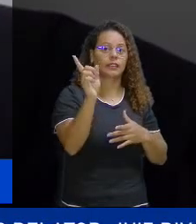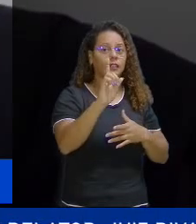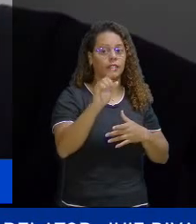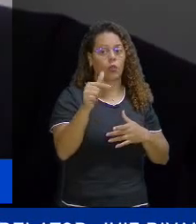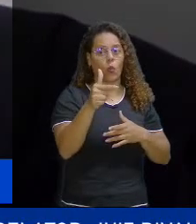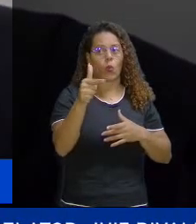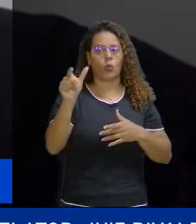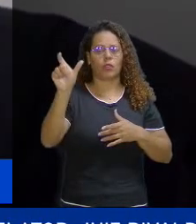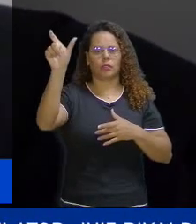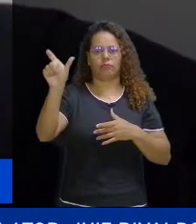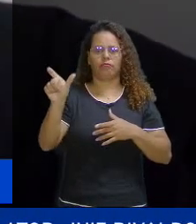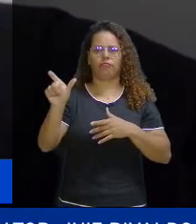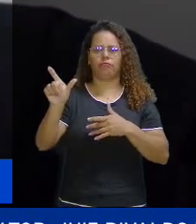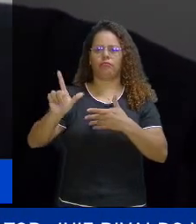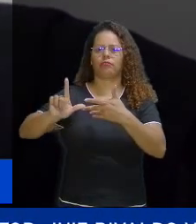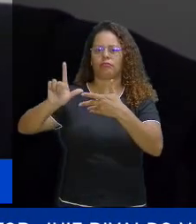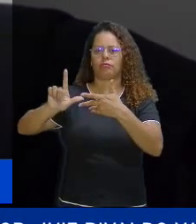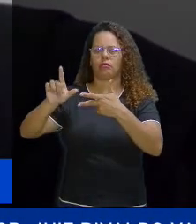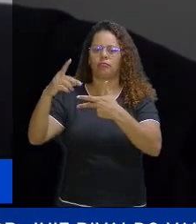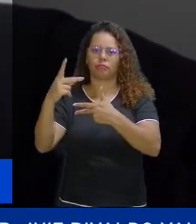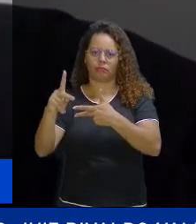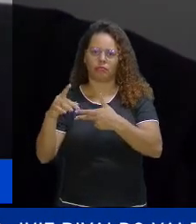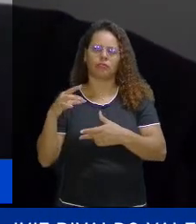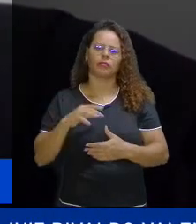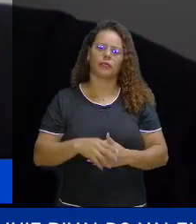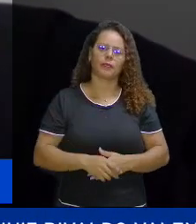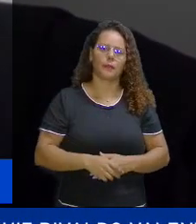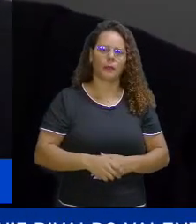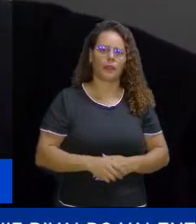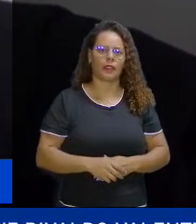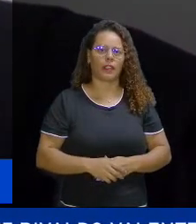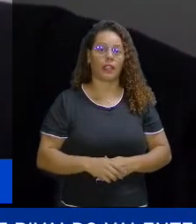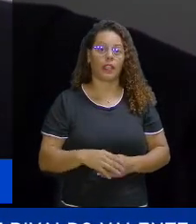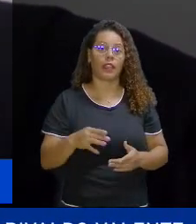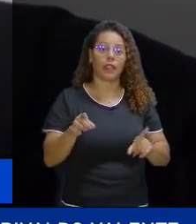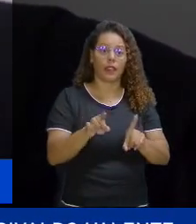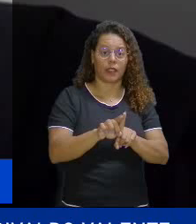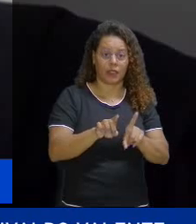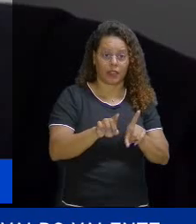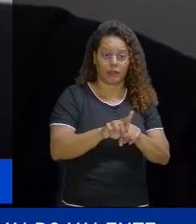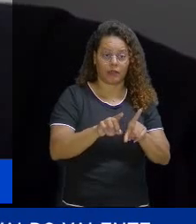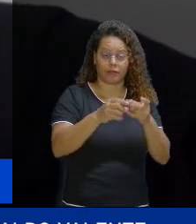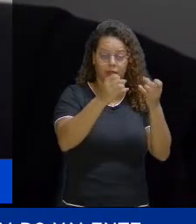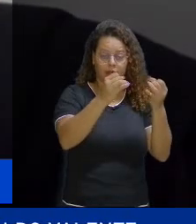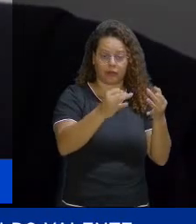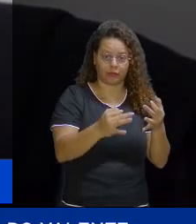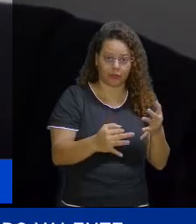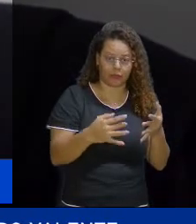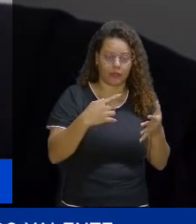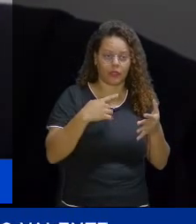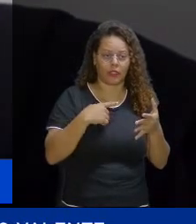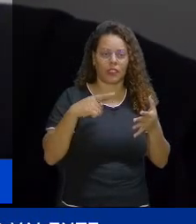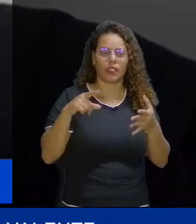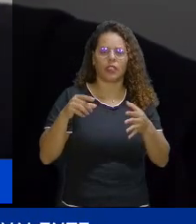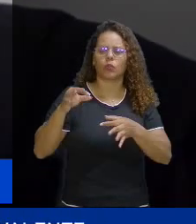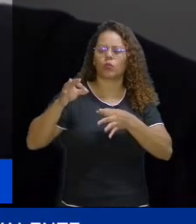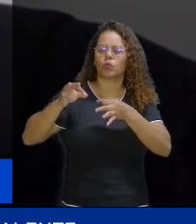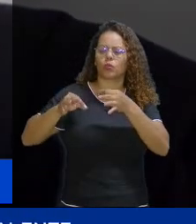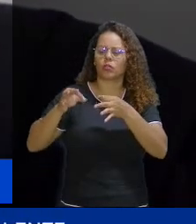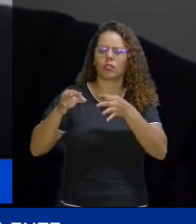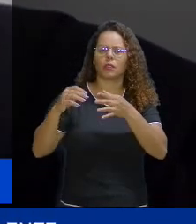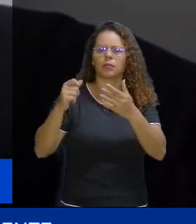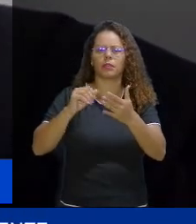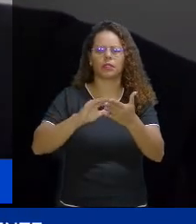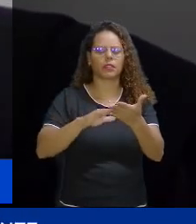compete ao Poder Legislativo. A doutrina de Eli Lopes Meirelles adverte que o Judiciário deve se limitar a interpretar